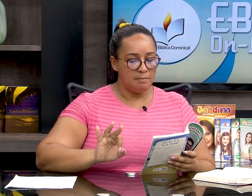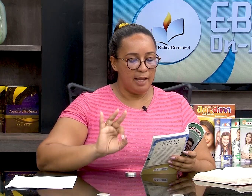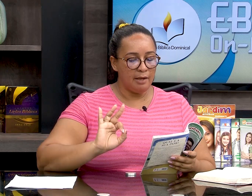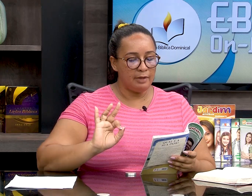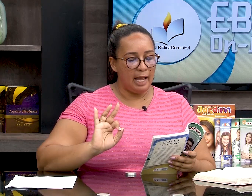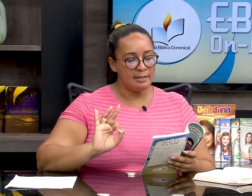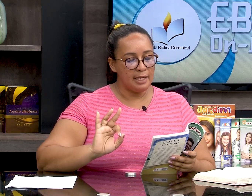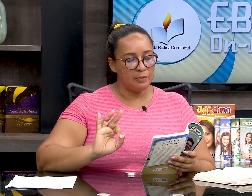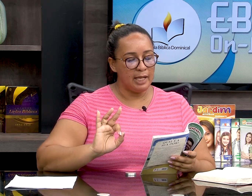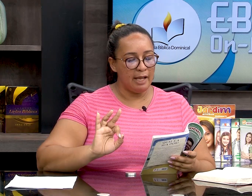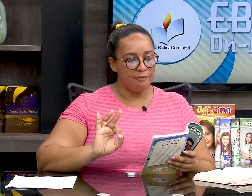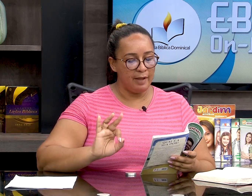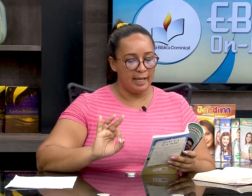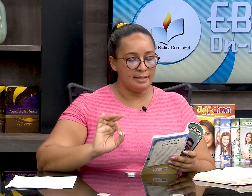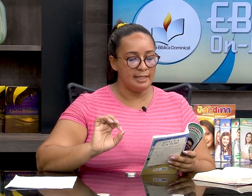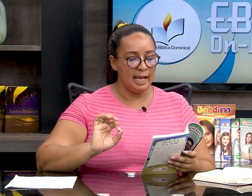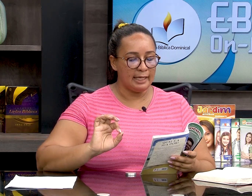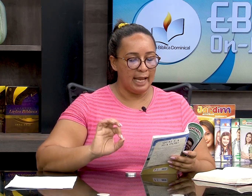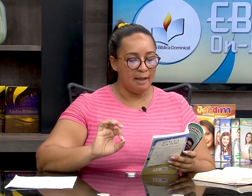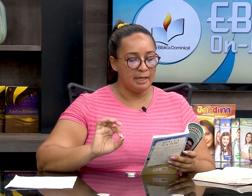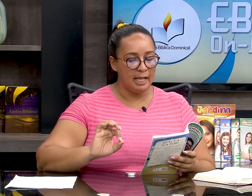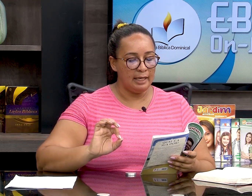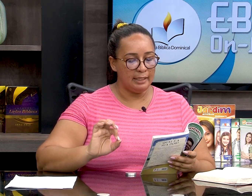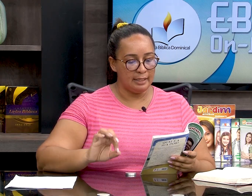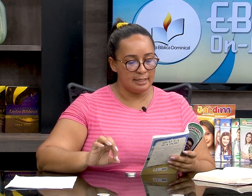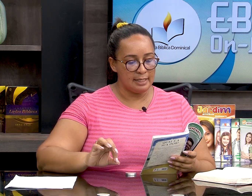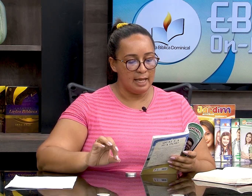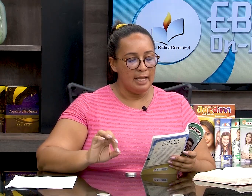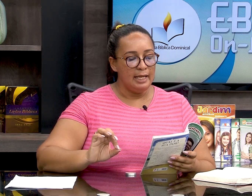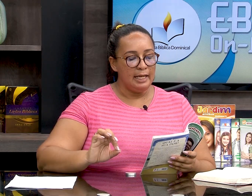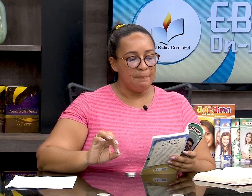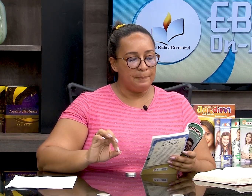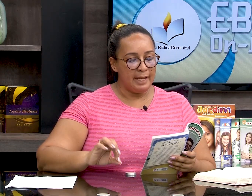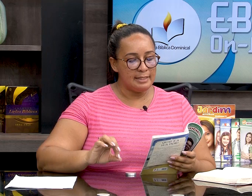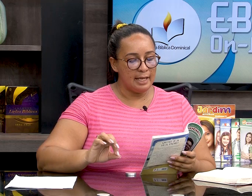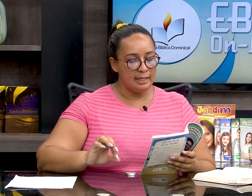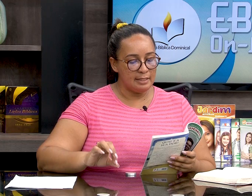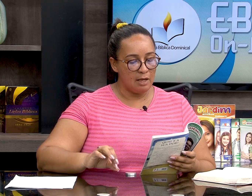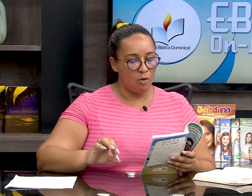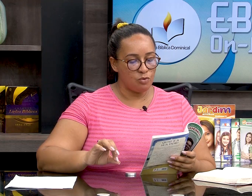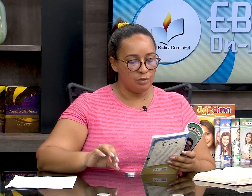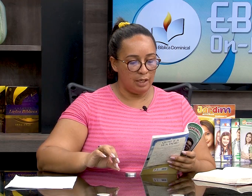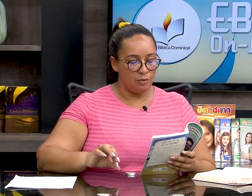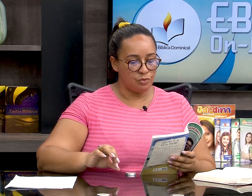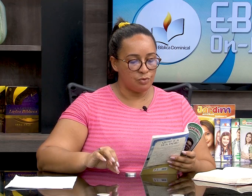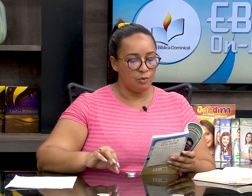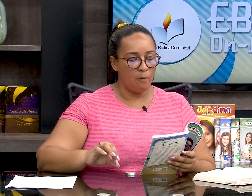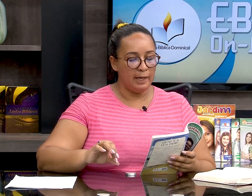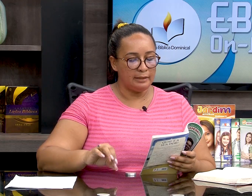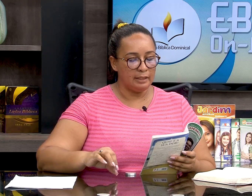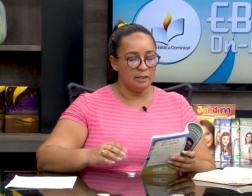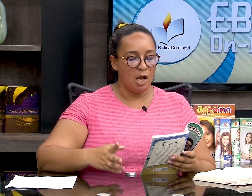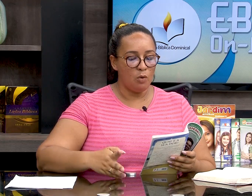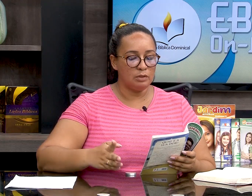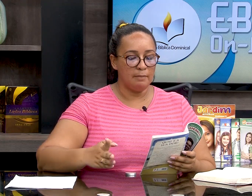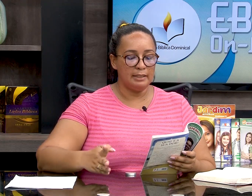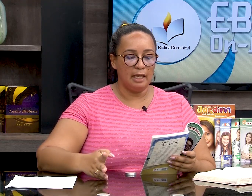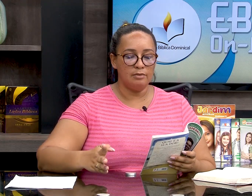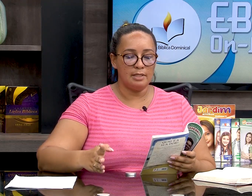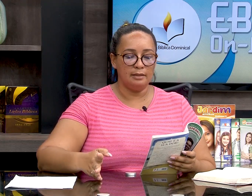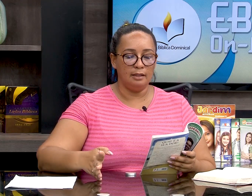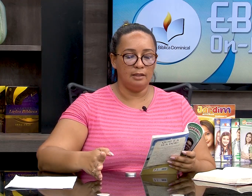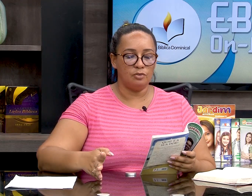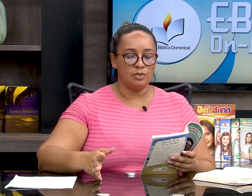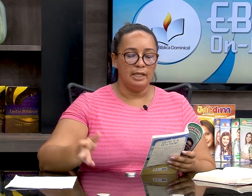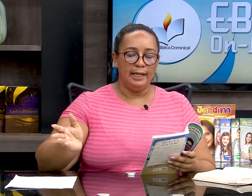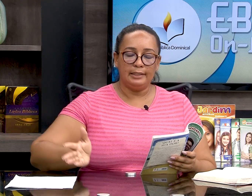três anos e meio a segunda refere-se a quebra da aliança e perseguição aos judeus completando a outra